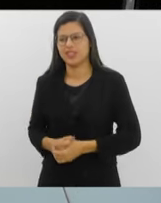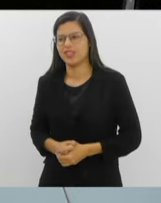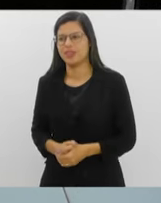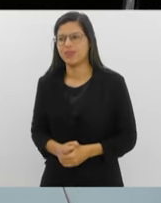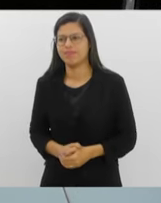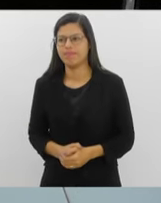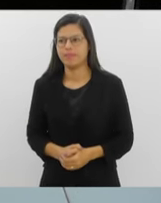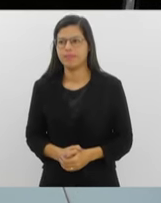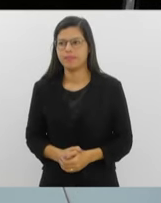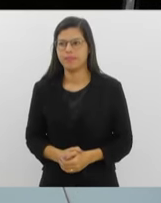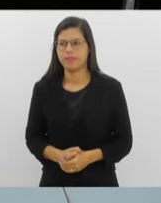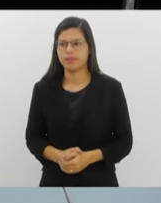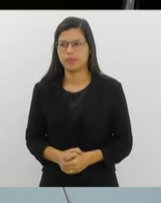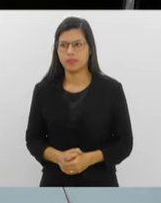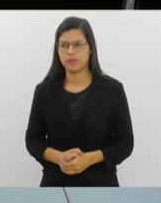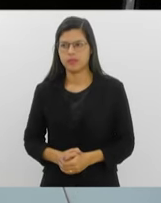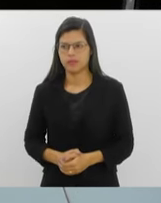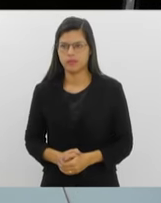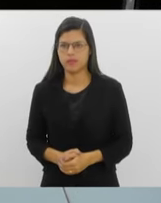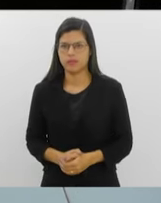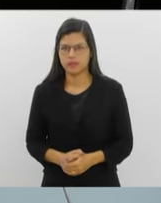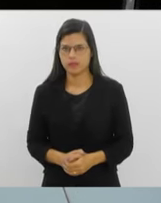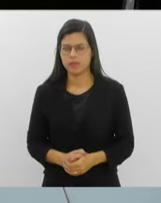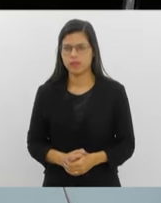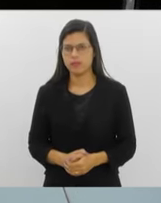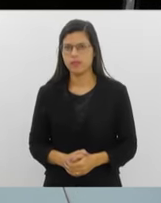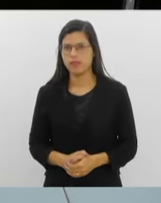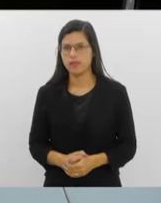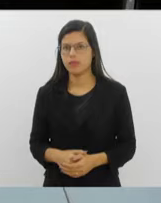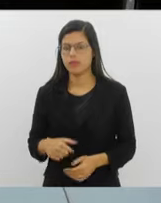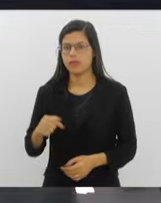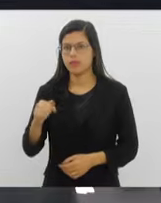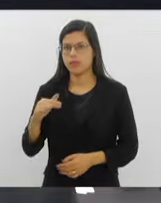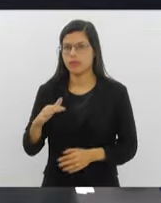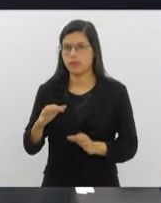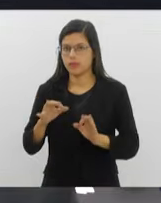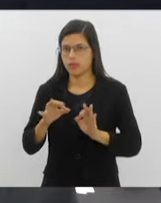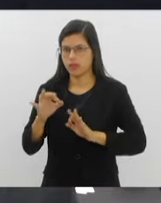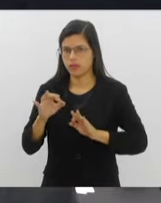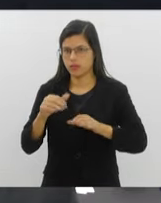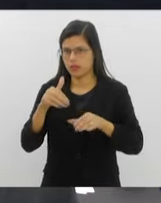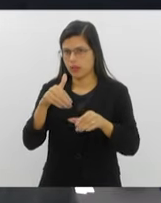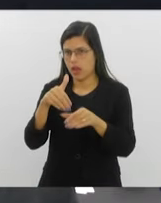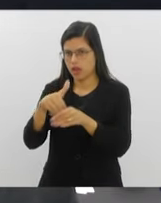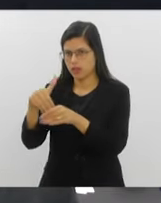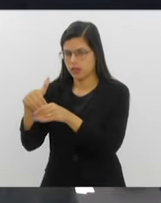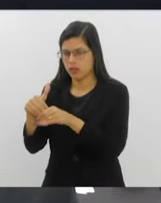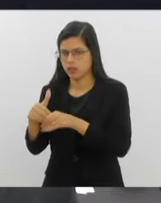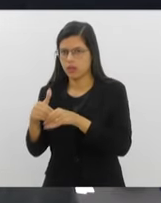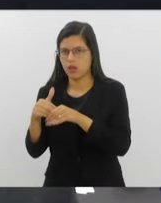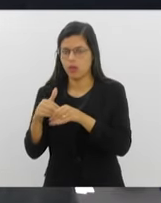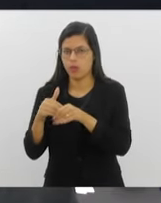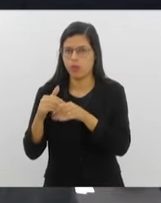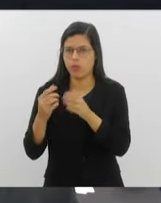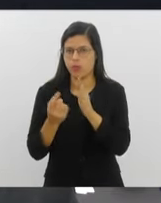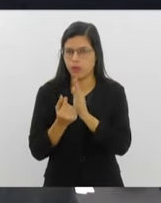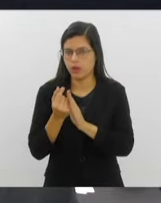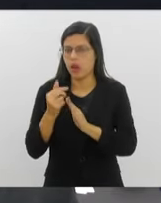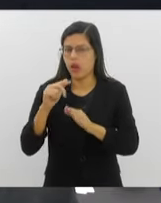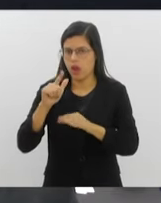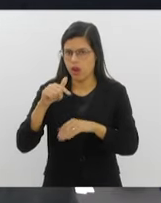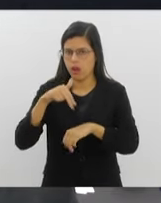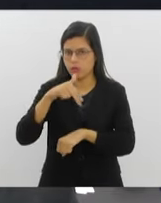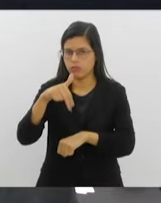Quem financia orçamentariamente as eleições é a União. Tanto que até